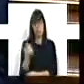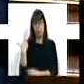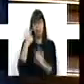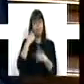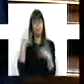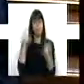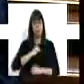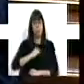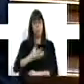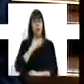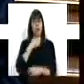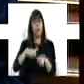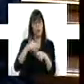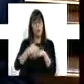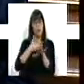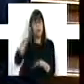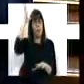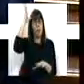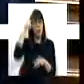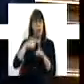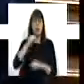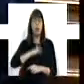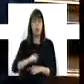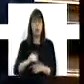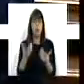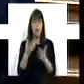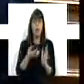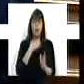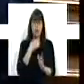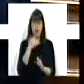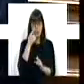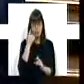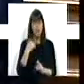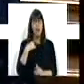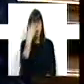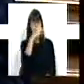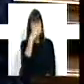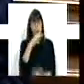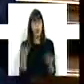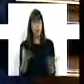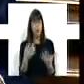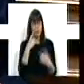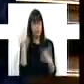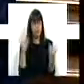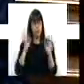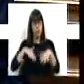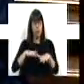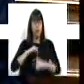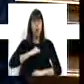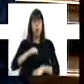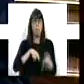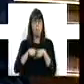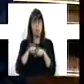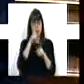recentemente manifestaram-se contra a crise do setor do leite e contra a crise do setor da carne de porco, ou seja, manifestaram-se contra a